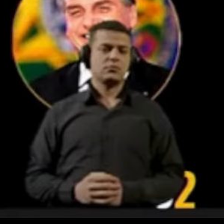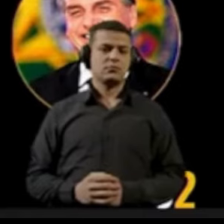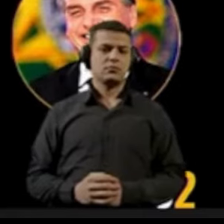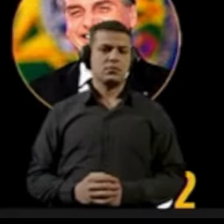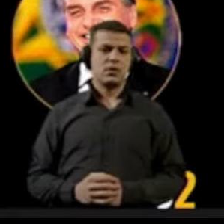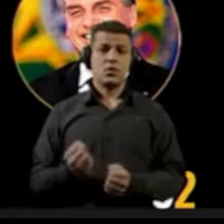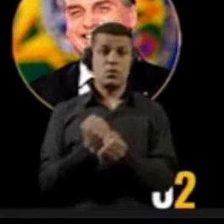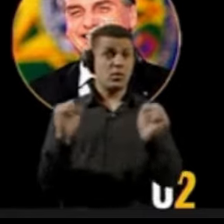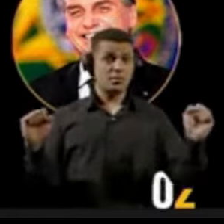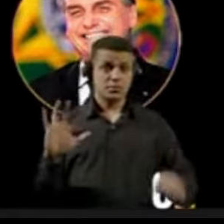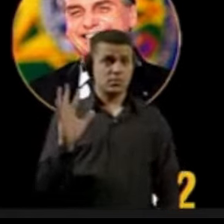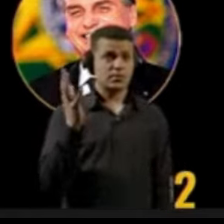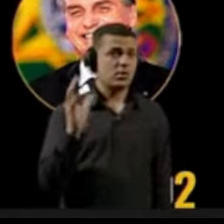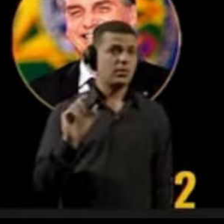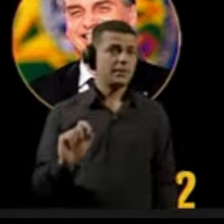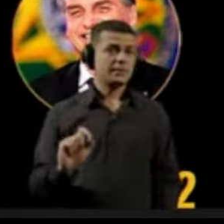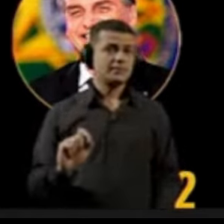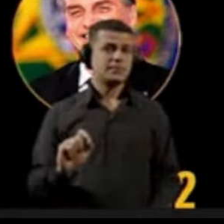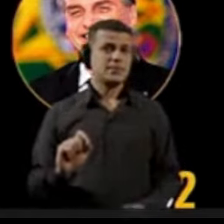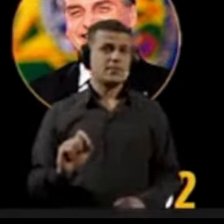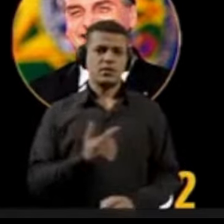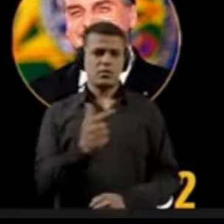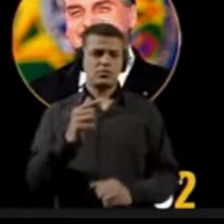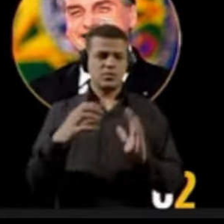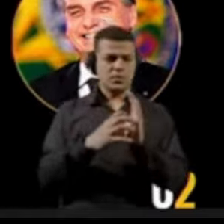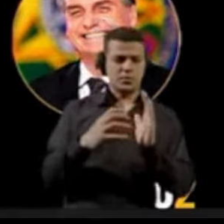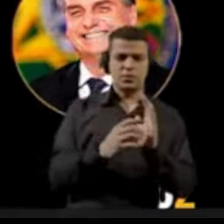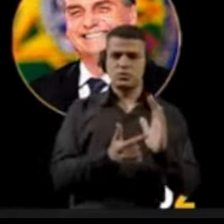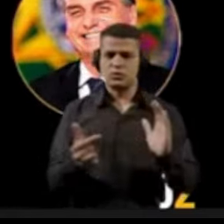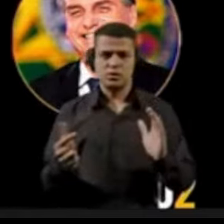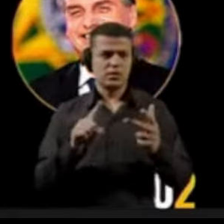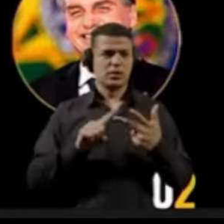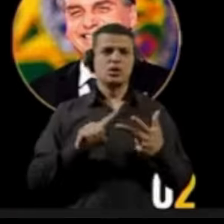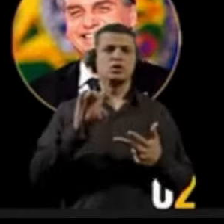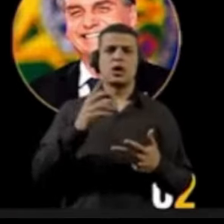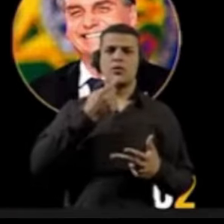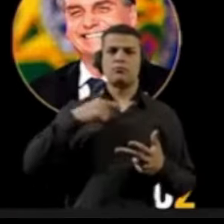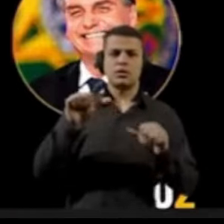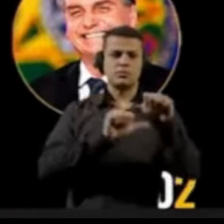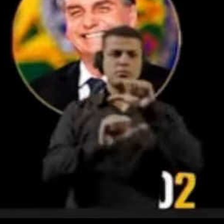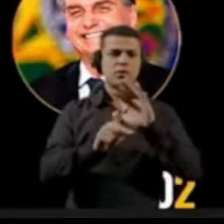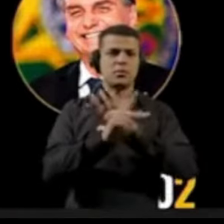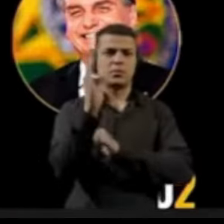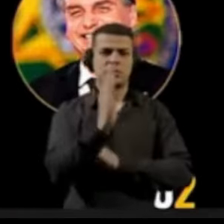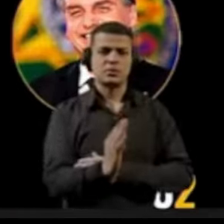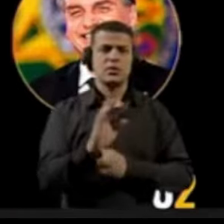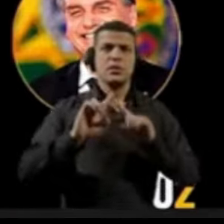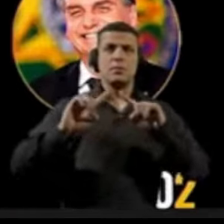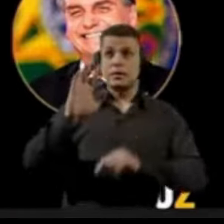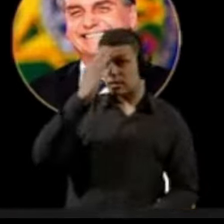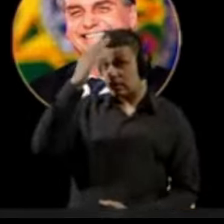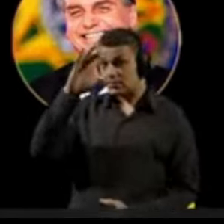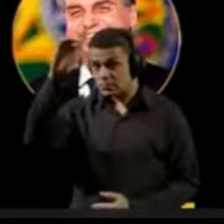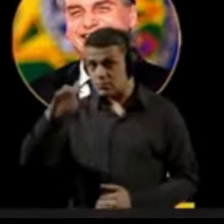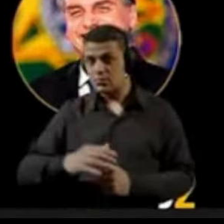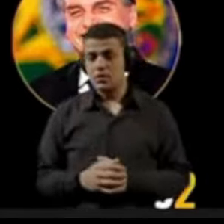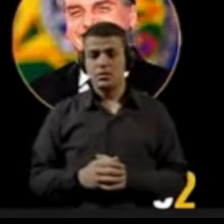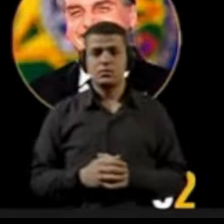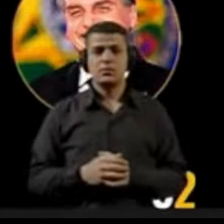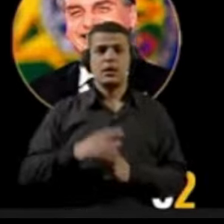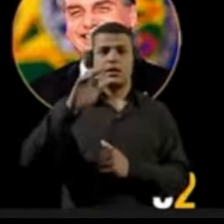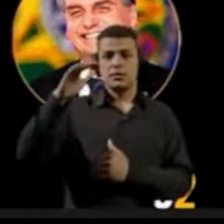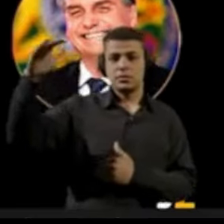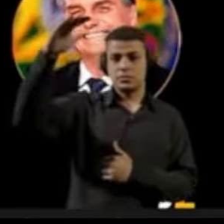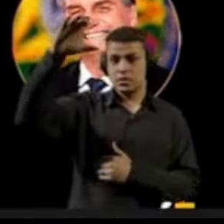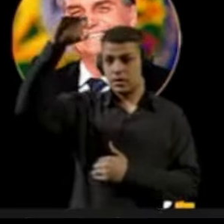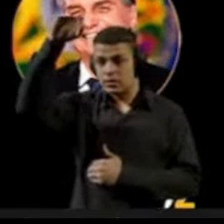E o impossível aconteceu. Estávamos sem partido, sem dinheiro, só com a vontade de mudar o Brasil, mas graças a Deus, que é o soberano